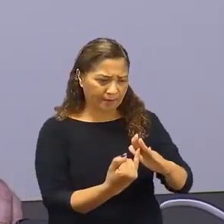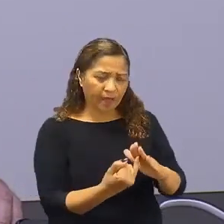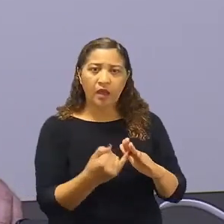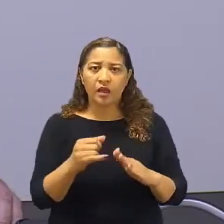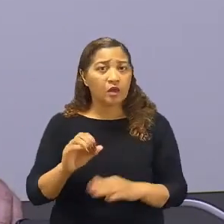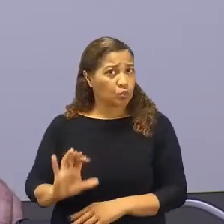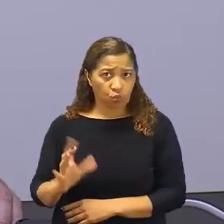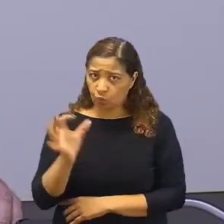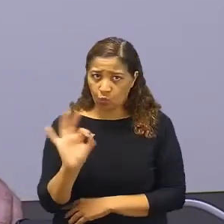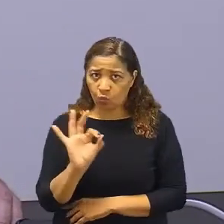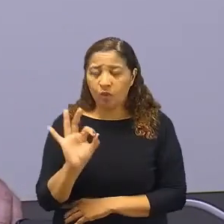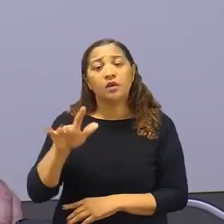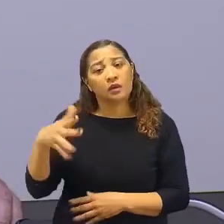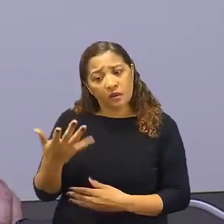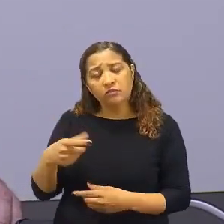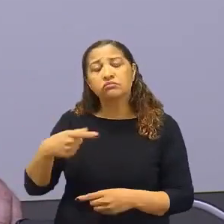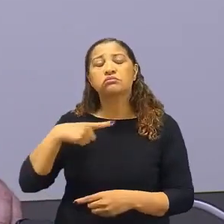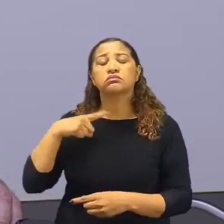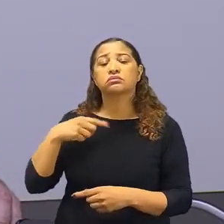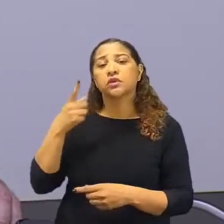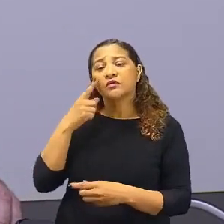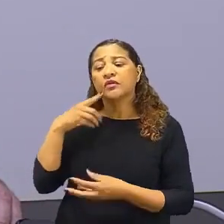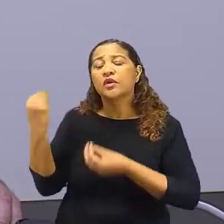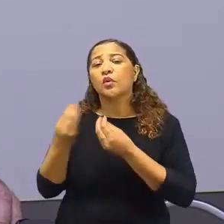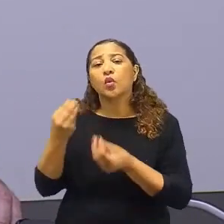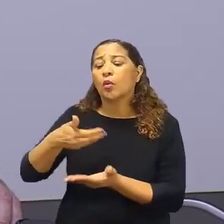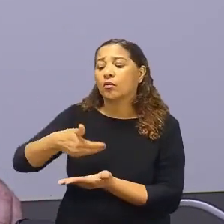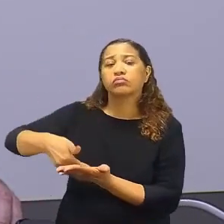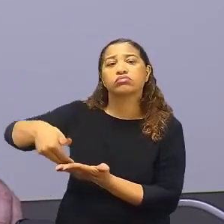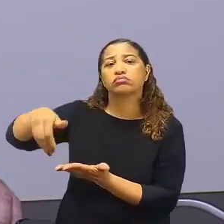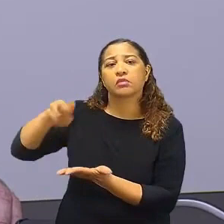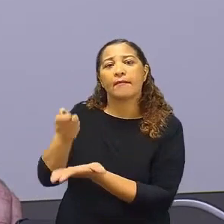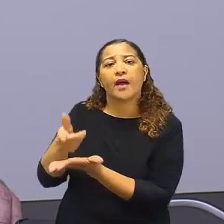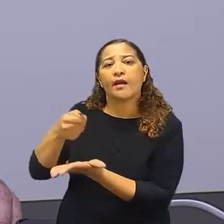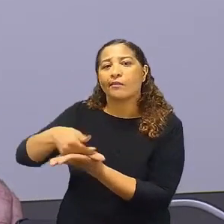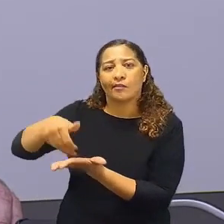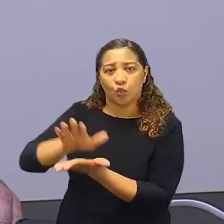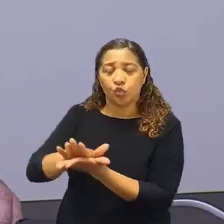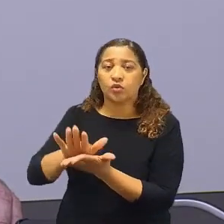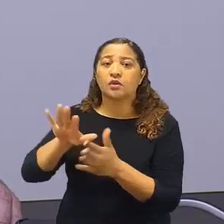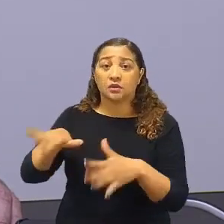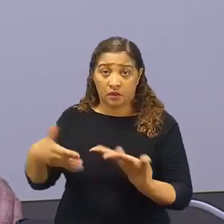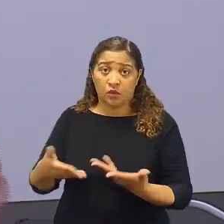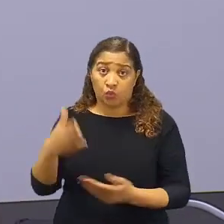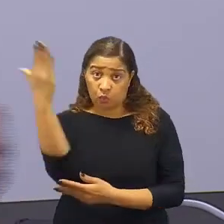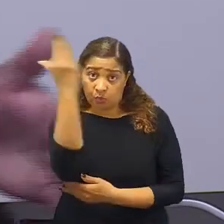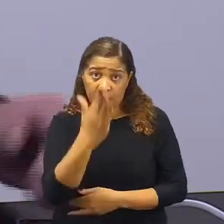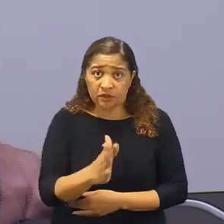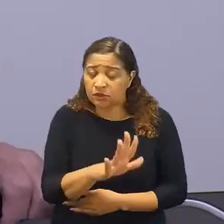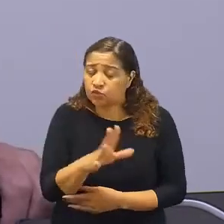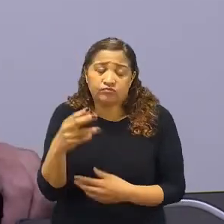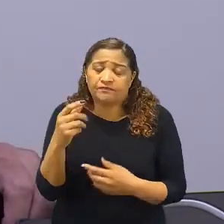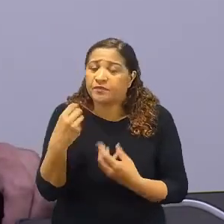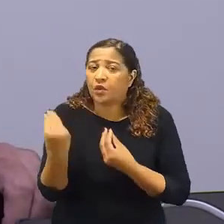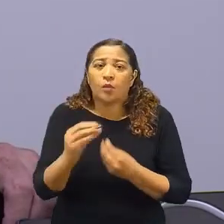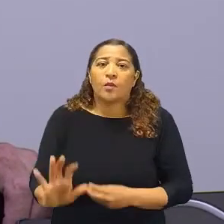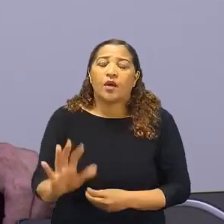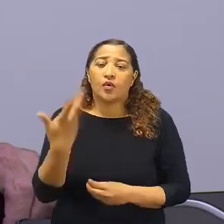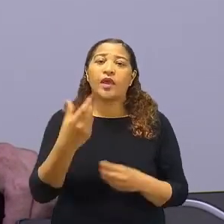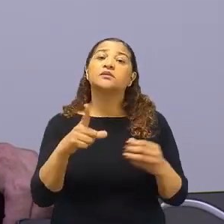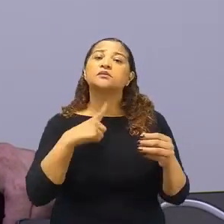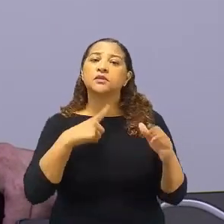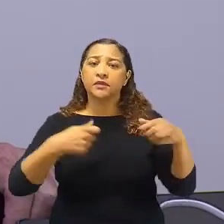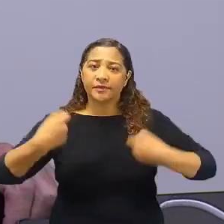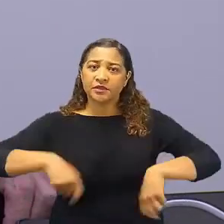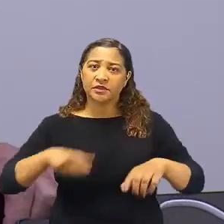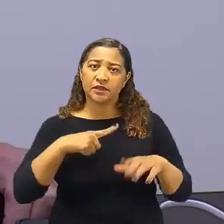que doer no bolso. Que daí, infelizmente, o Brasil é assim. É com lei e com multas consideráveis